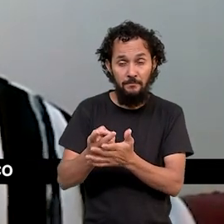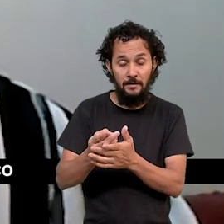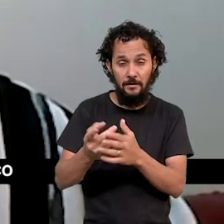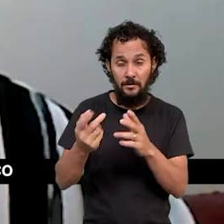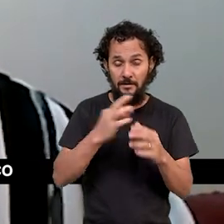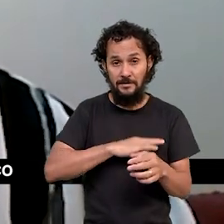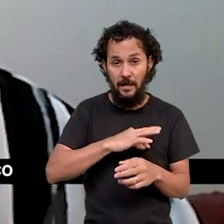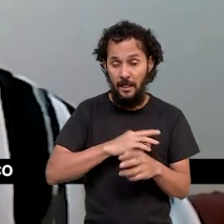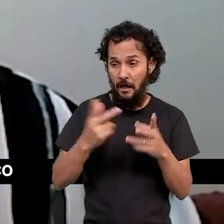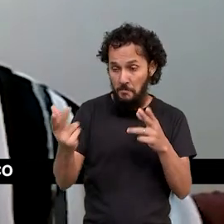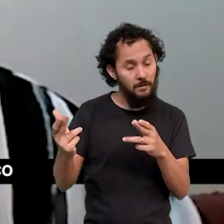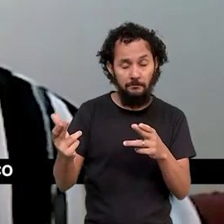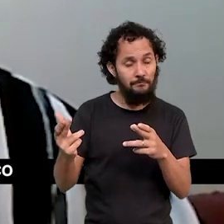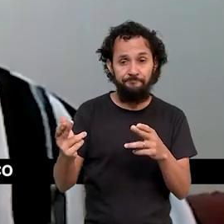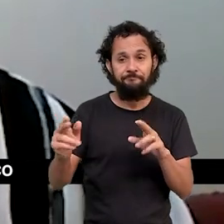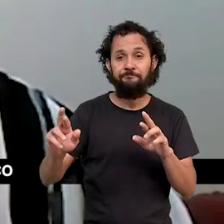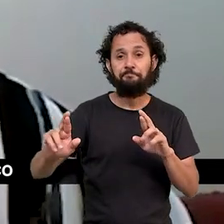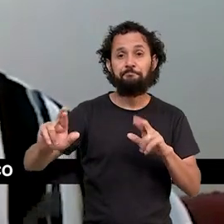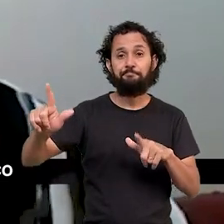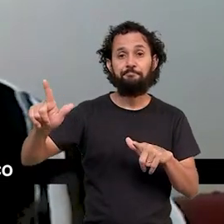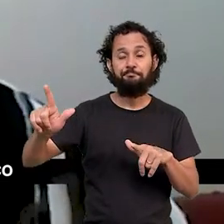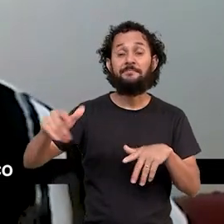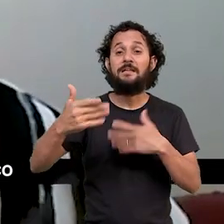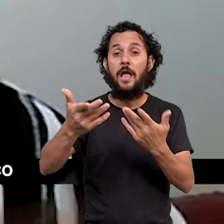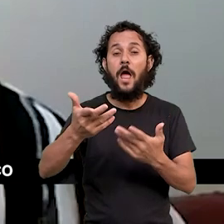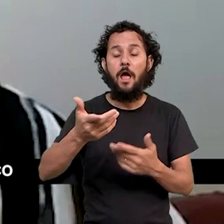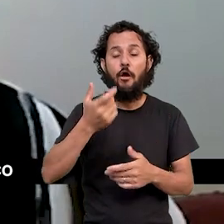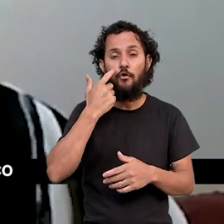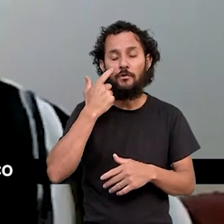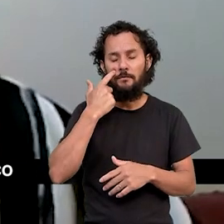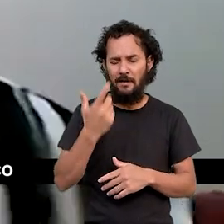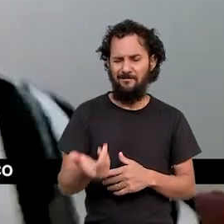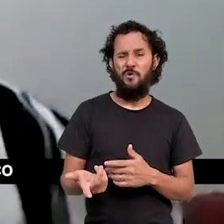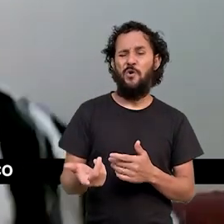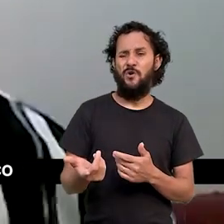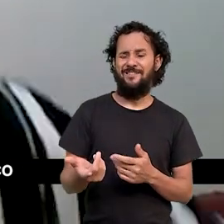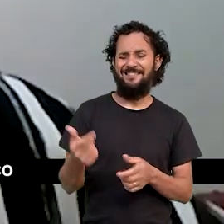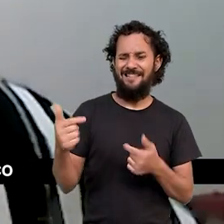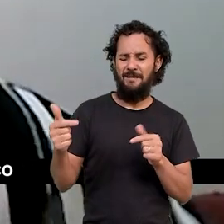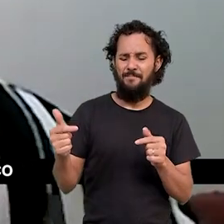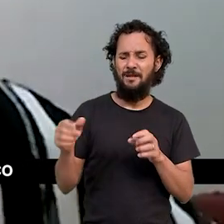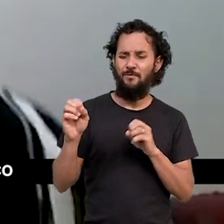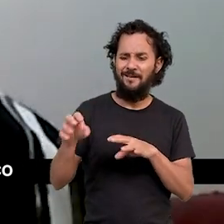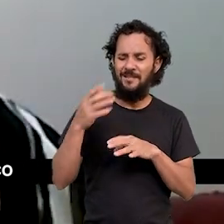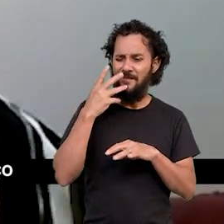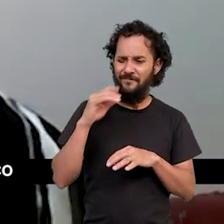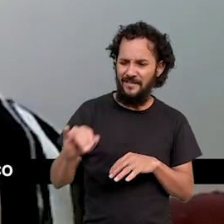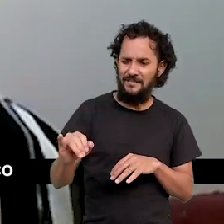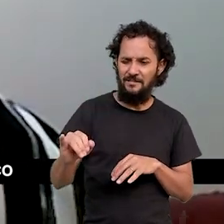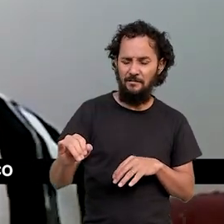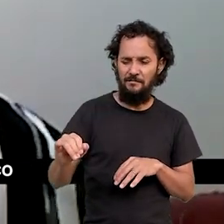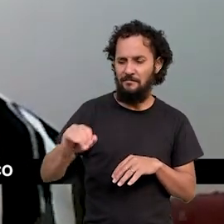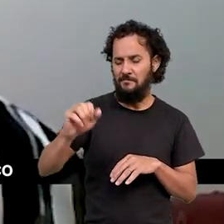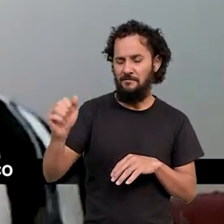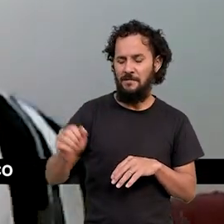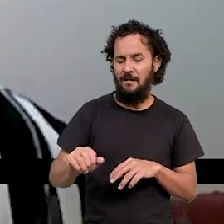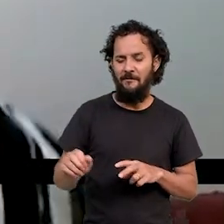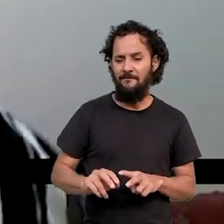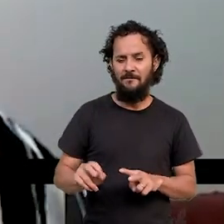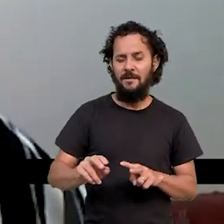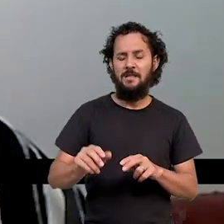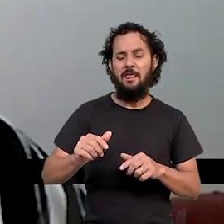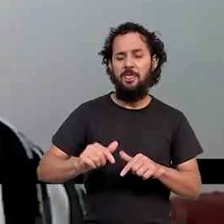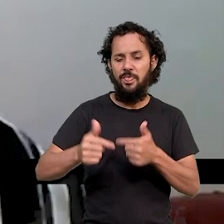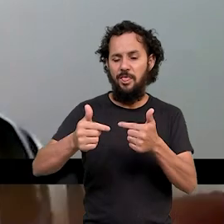com salários distintos, e aí você ainda ouve, né, que trabalha com educação infantil, é menos esforço,